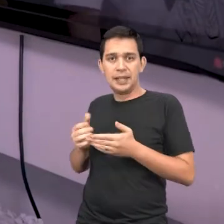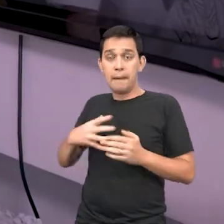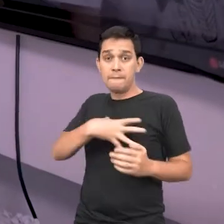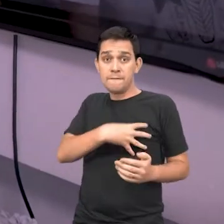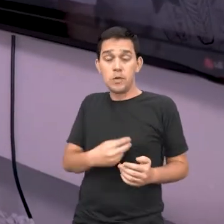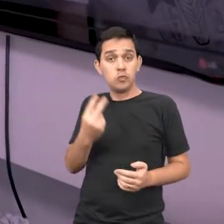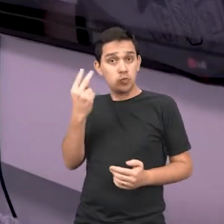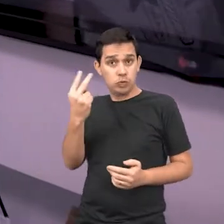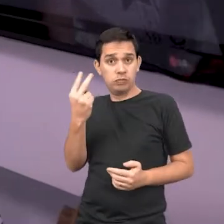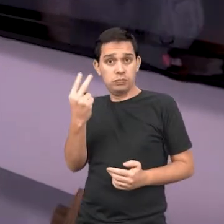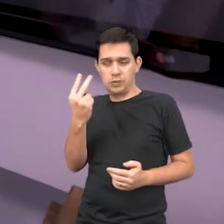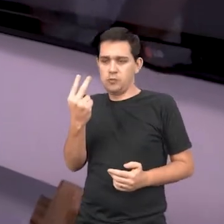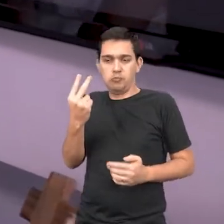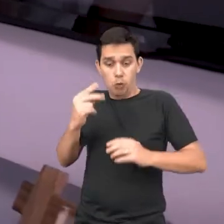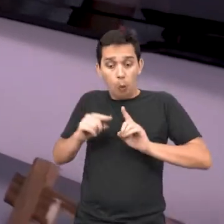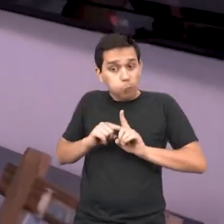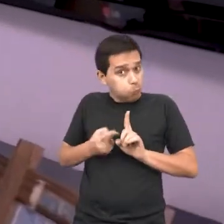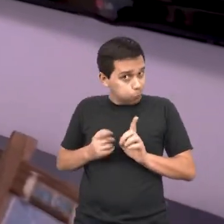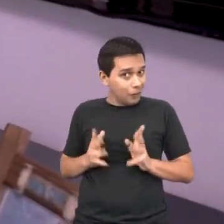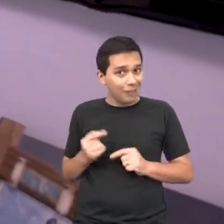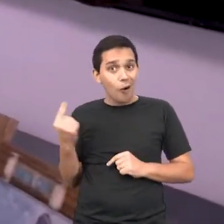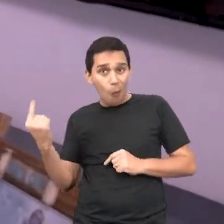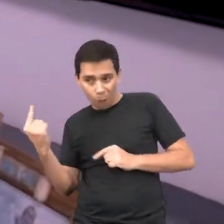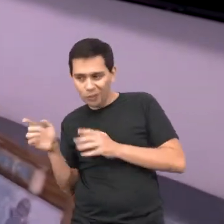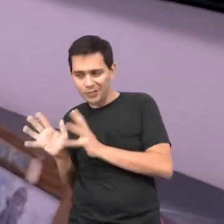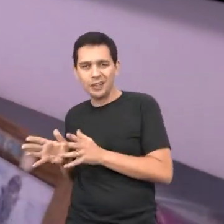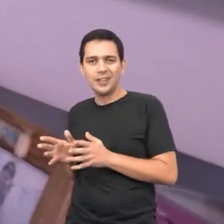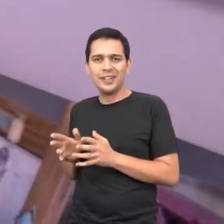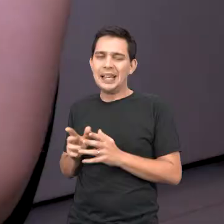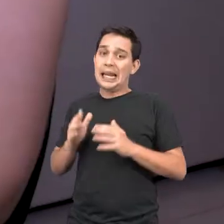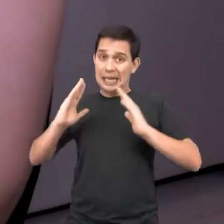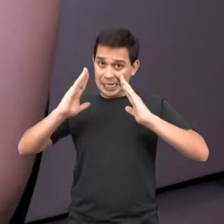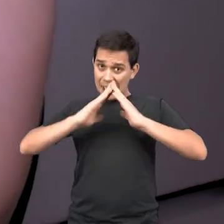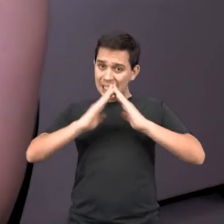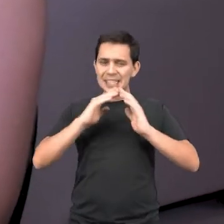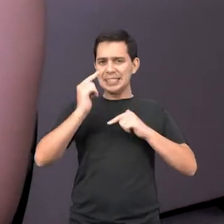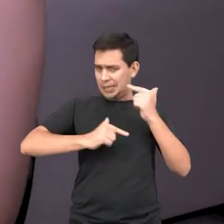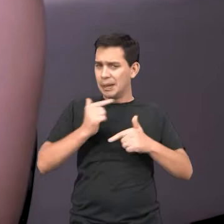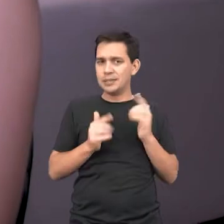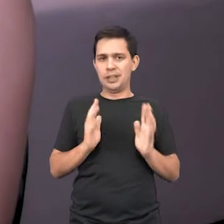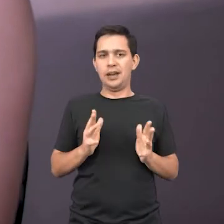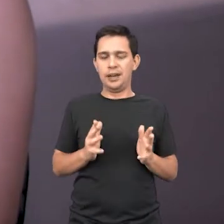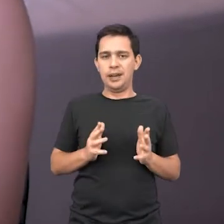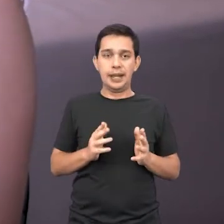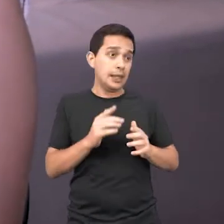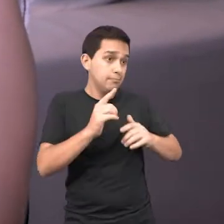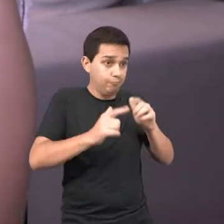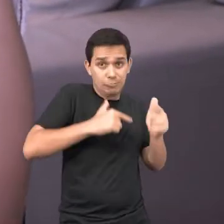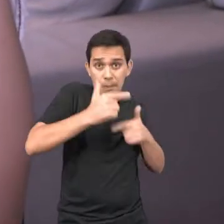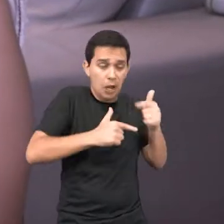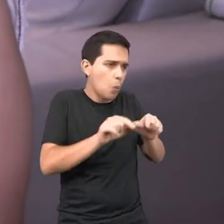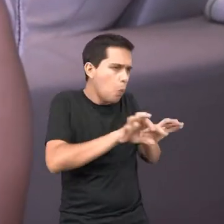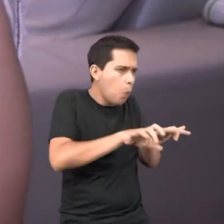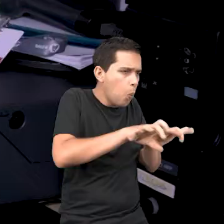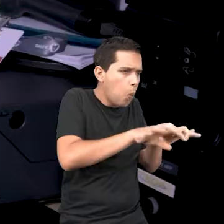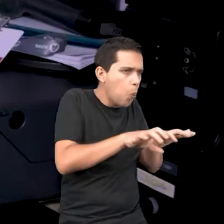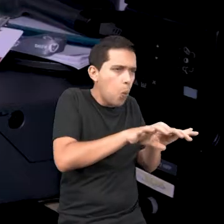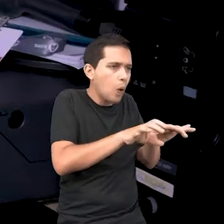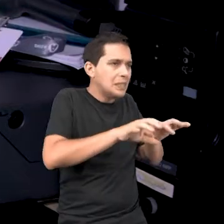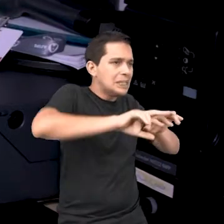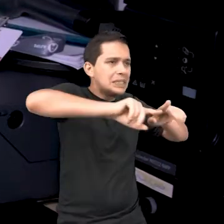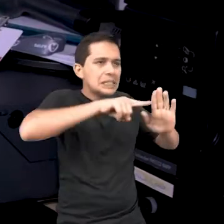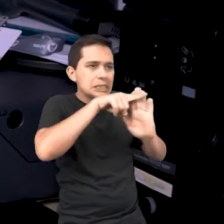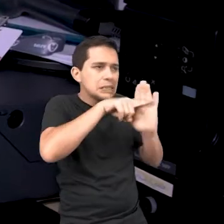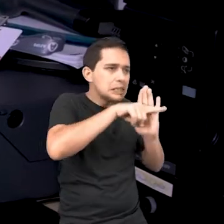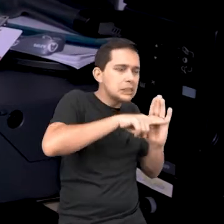em casa se dividindo entre os cuidados com o primogênito Miguel e as atividades do cargo de analista de materiais. Ela